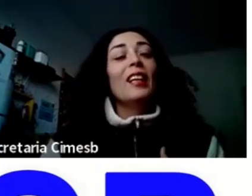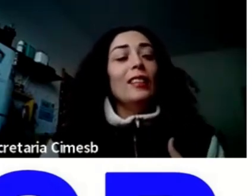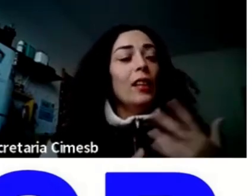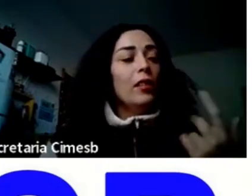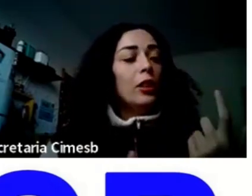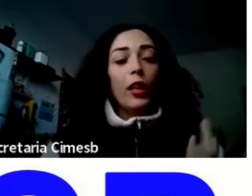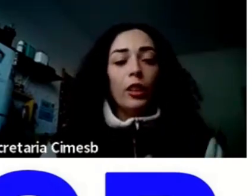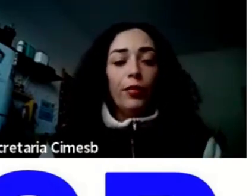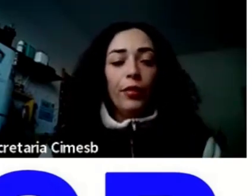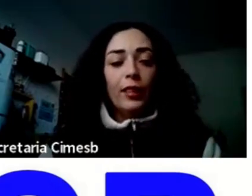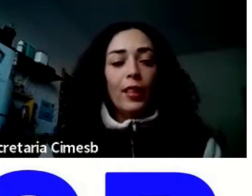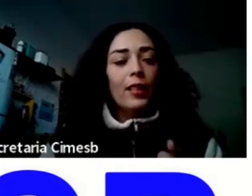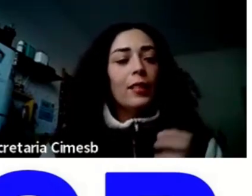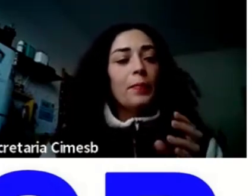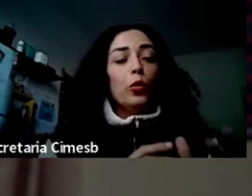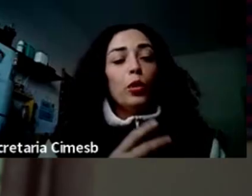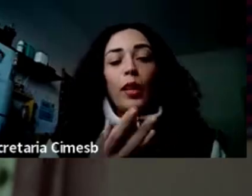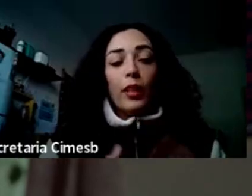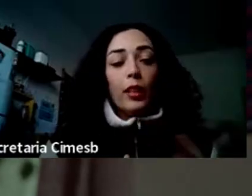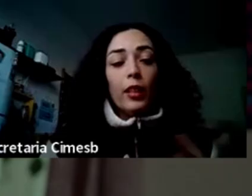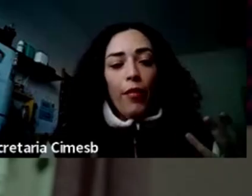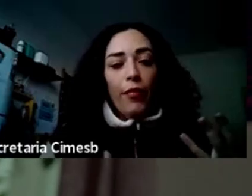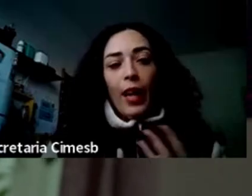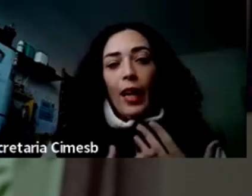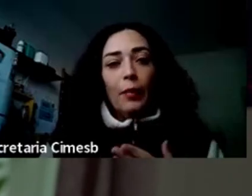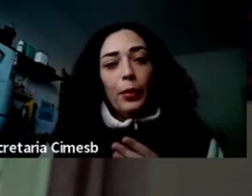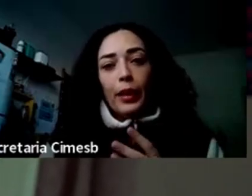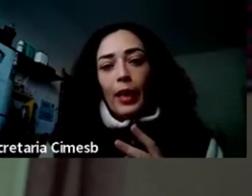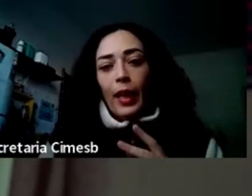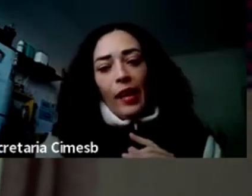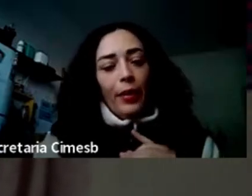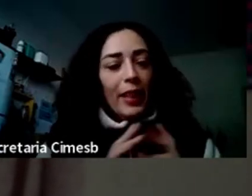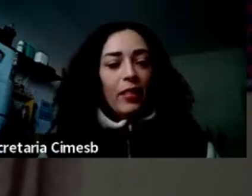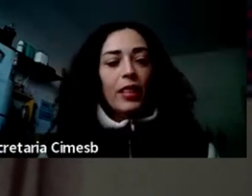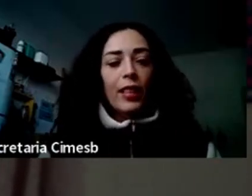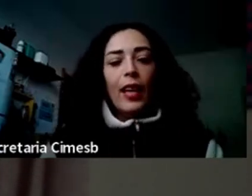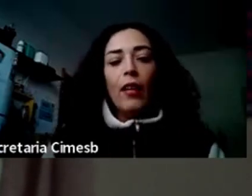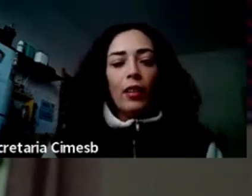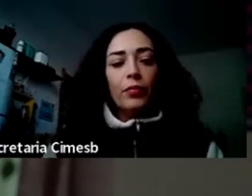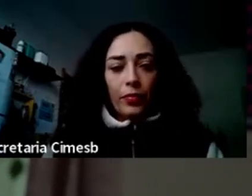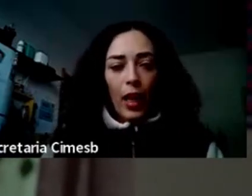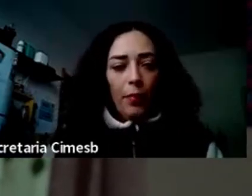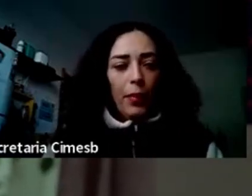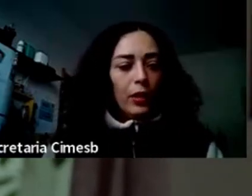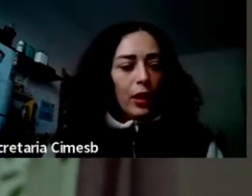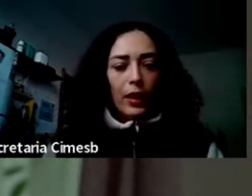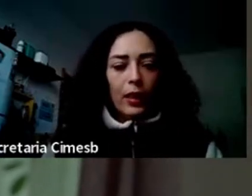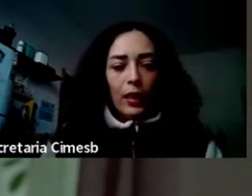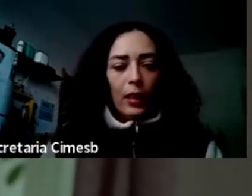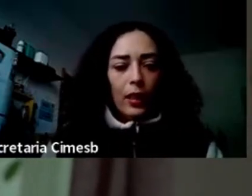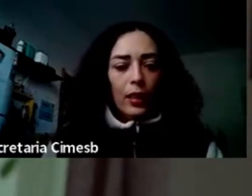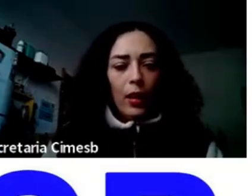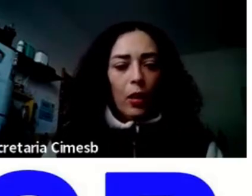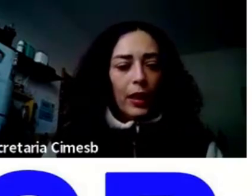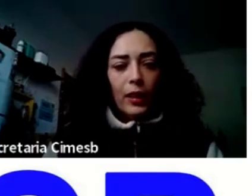vi que são histórias difíceis. E o surdo teve que desenvolver a fala porque a família não aceitava a parte